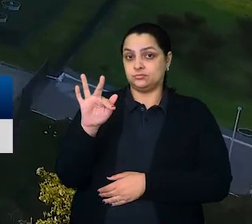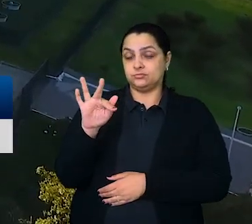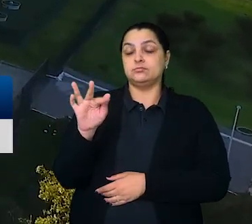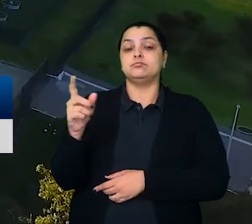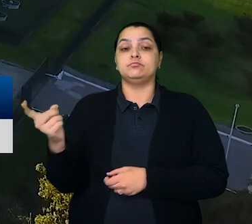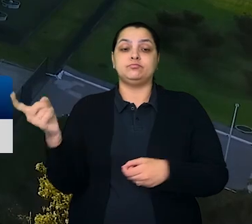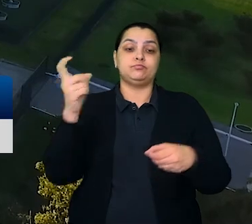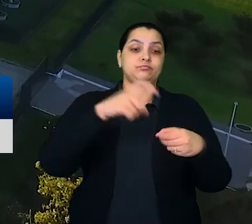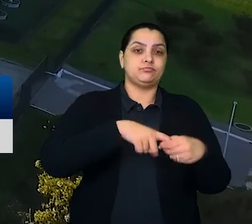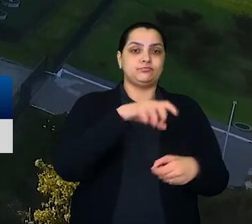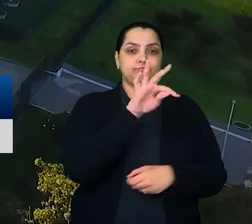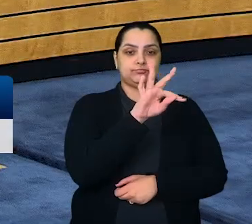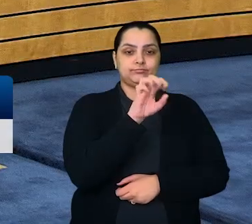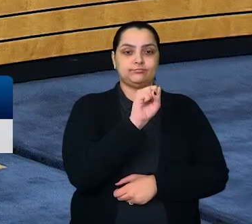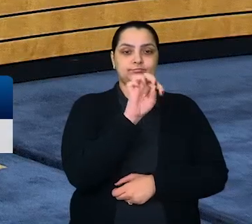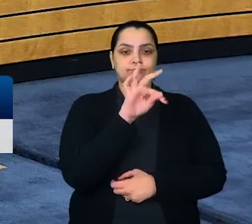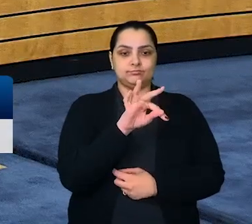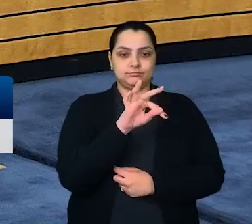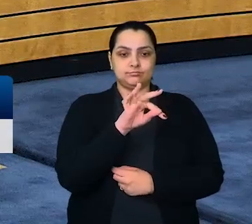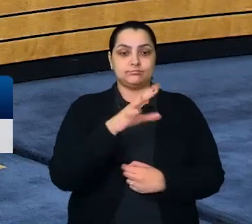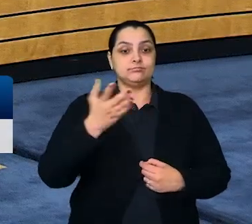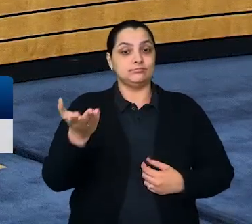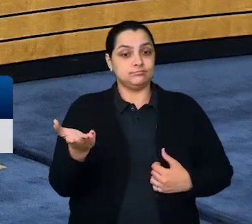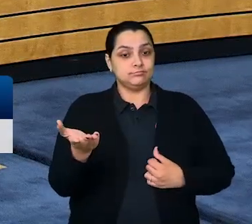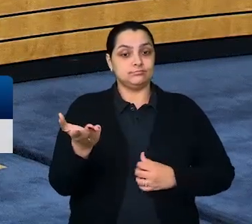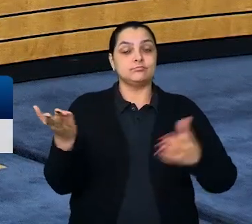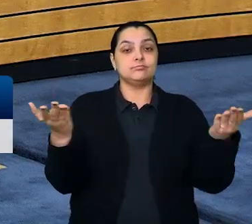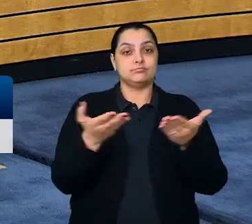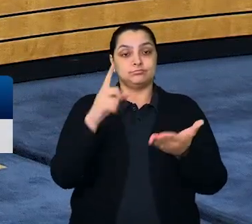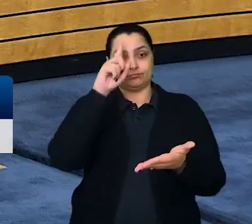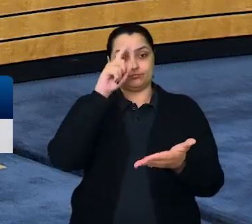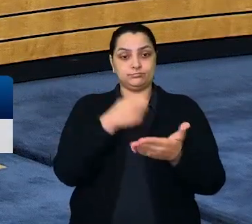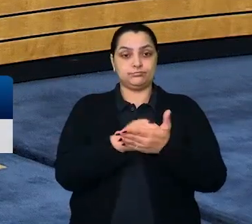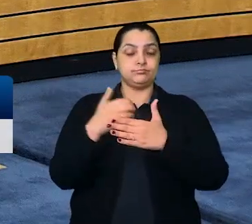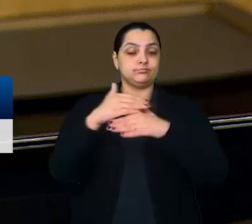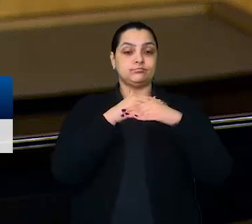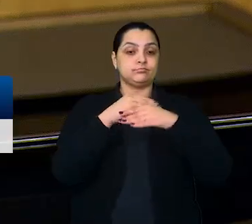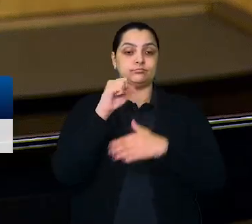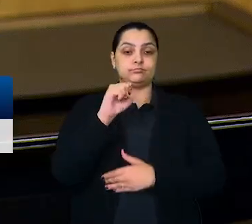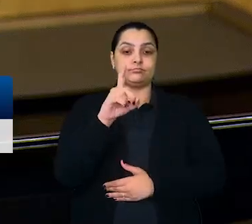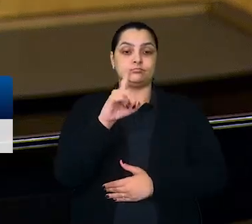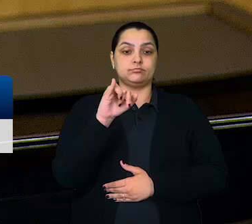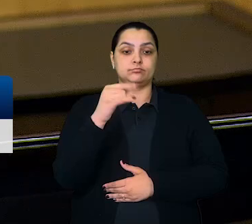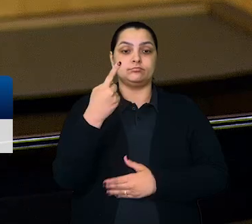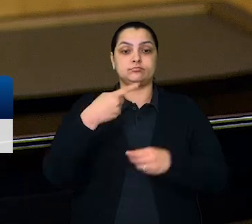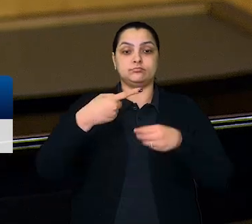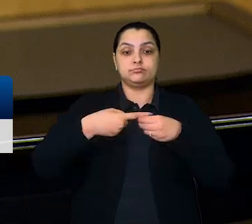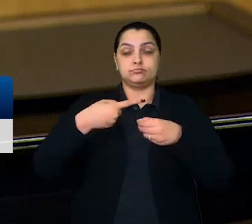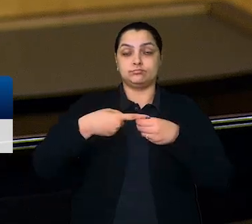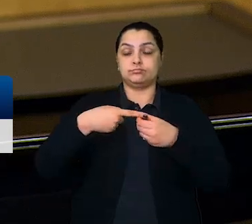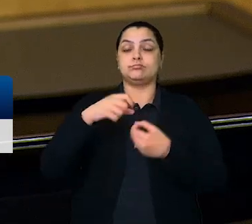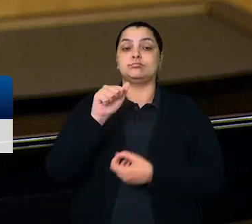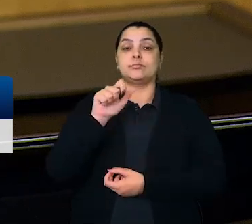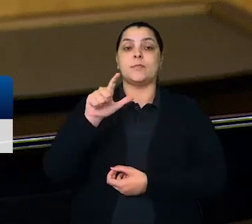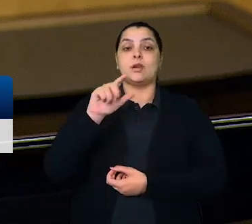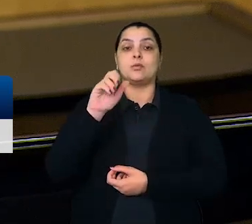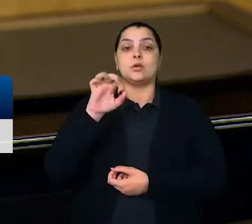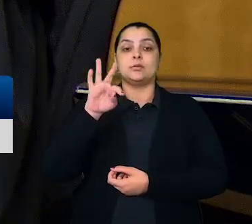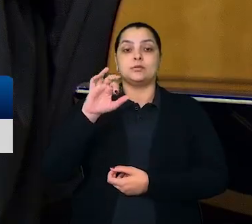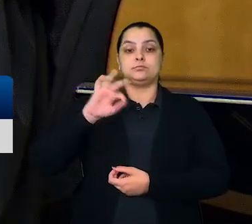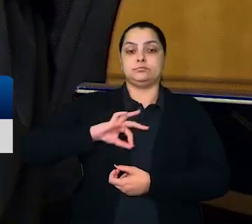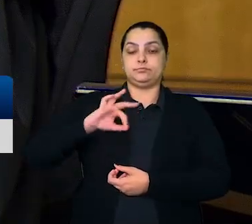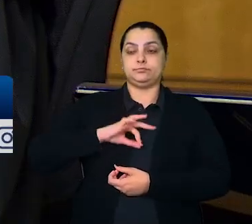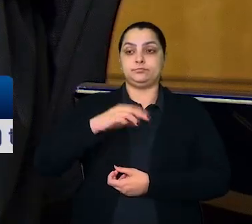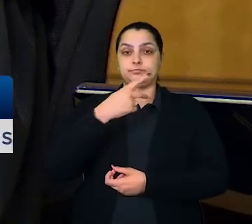pública retornou ao TST e, por unanimidade, a SDI1 condenou o município de Alcântara a remunerar